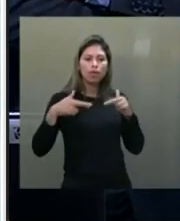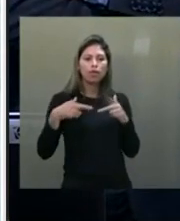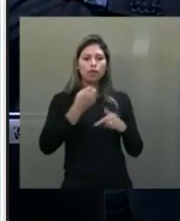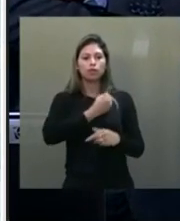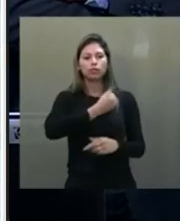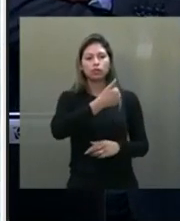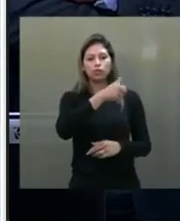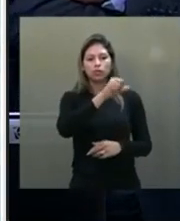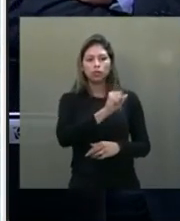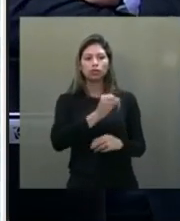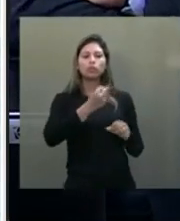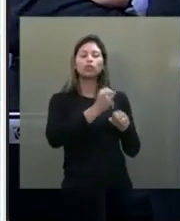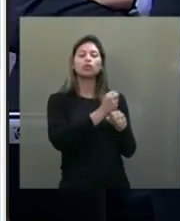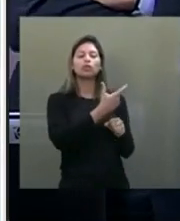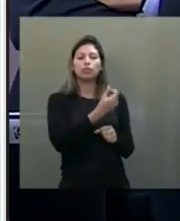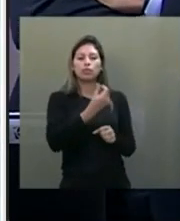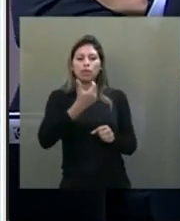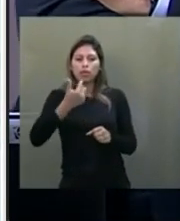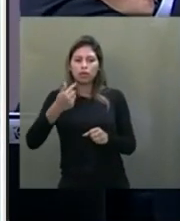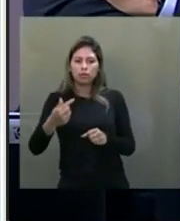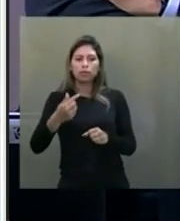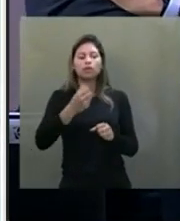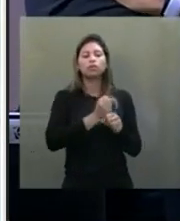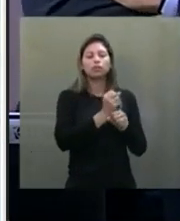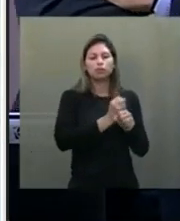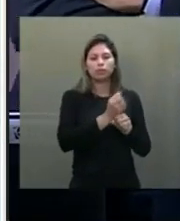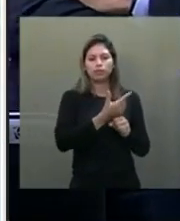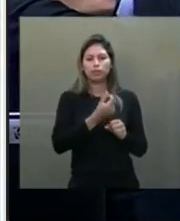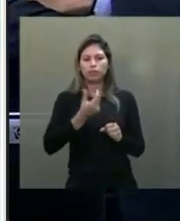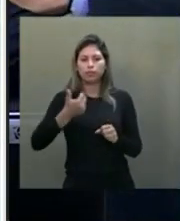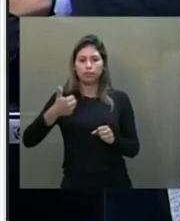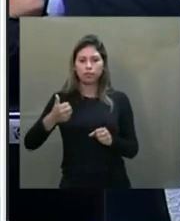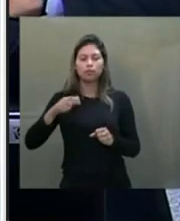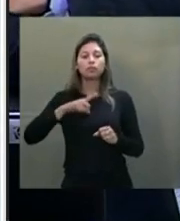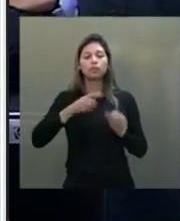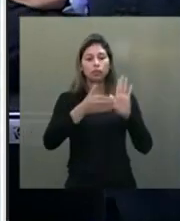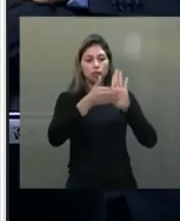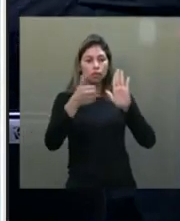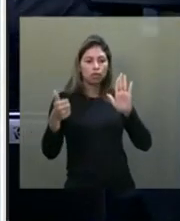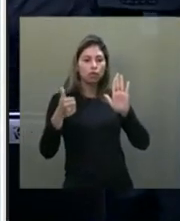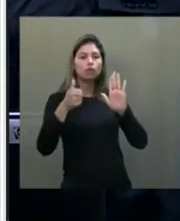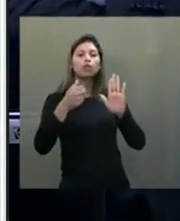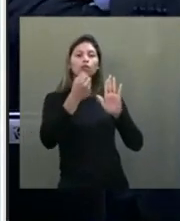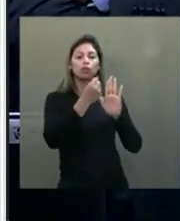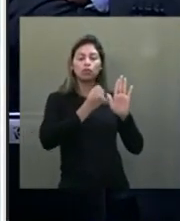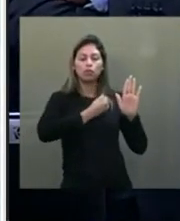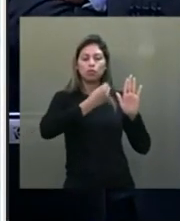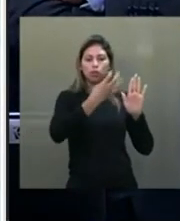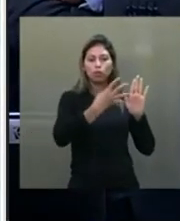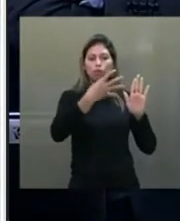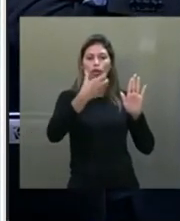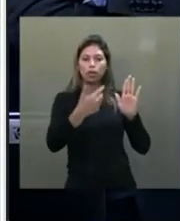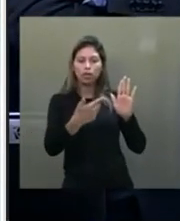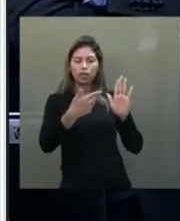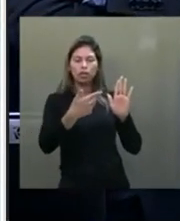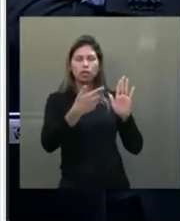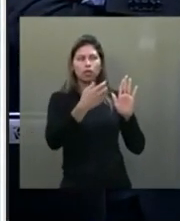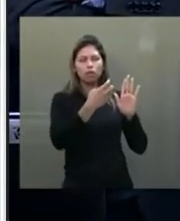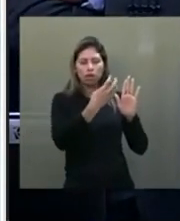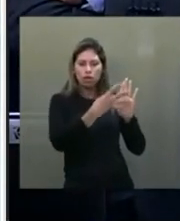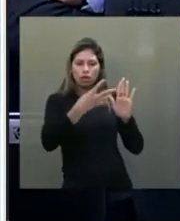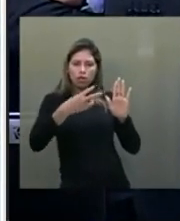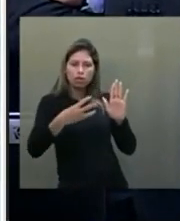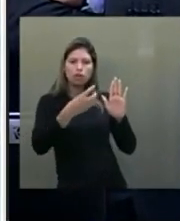de uma participação firme da sociedade que está gostando de política. Isso é que é bacana, está gostando cada vez mais de política